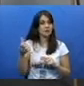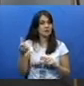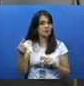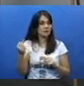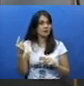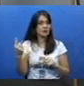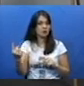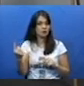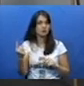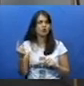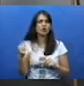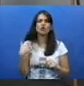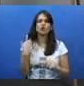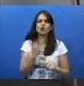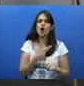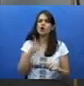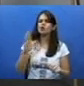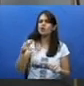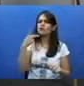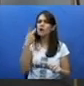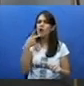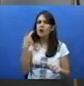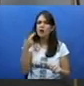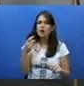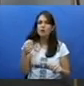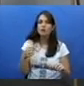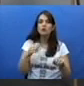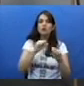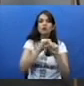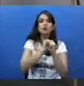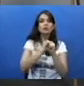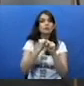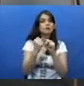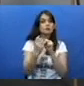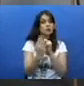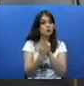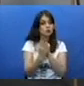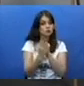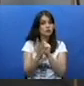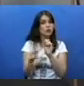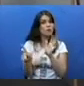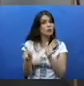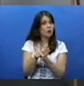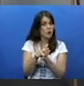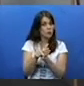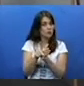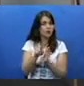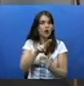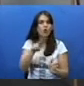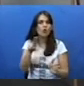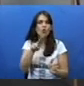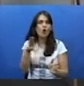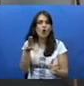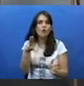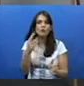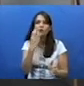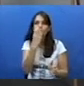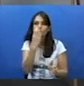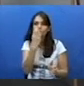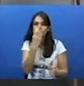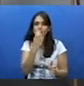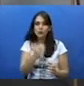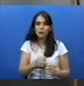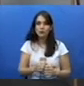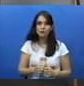nós falamos também sobre substantivo próprio, né? Sua avó era o nome do cachorro. Você aí agora se relembrando